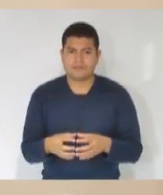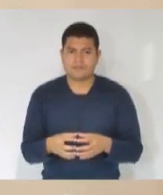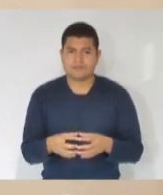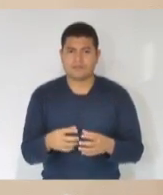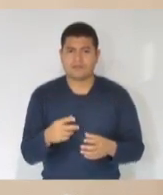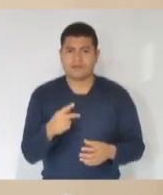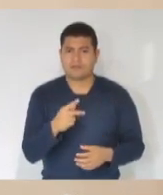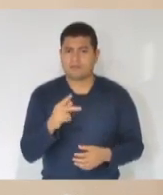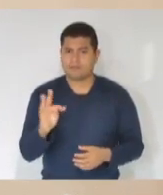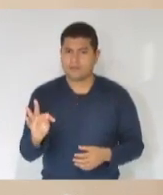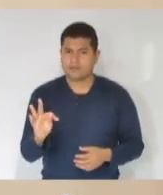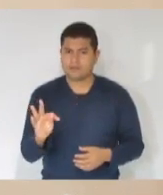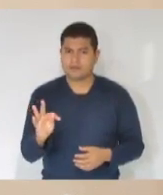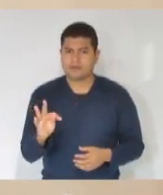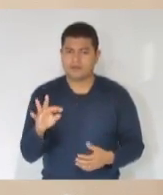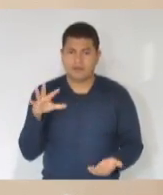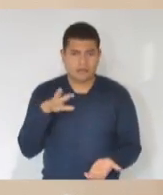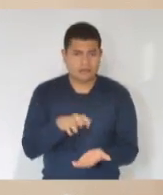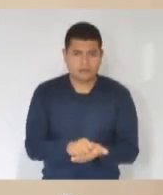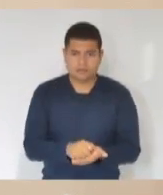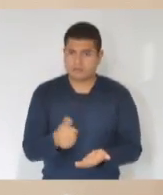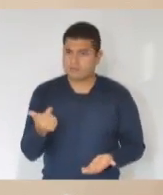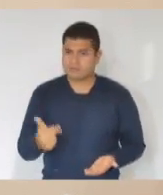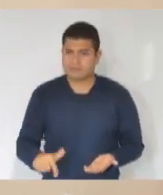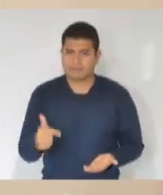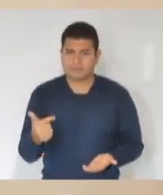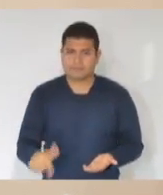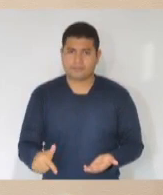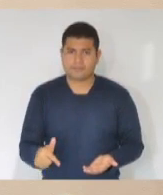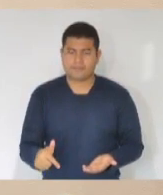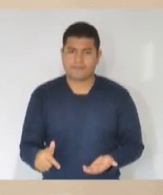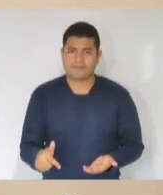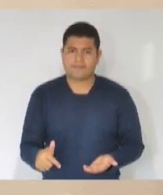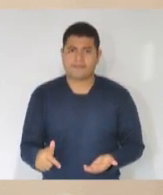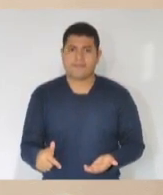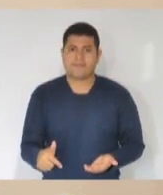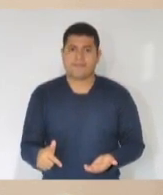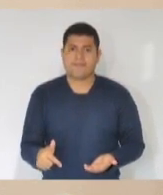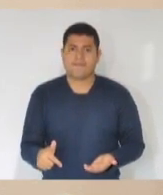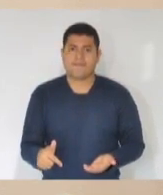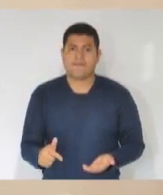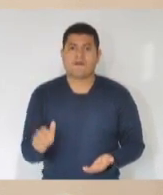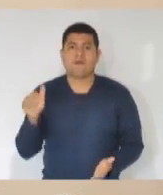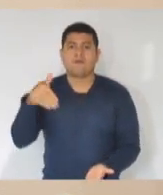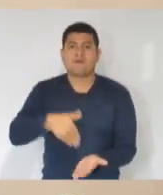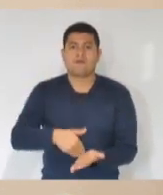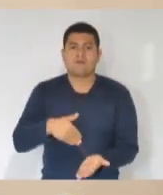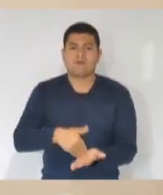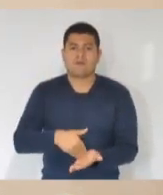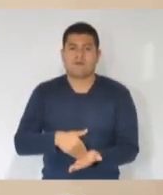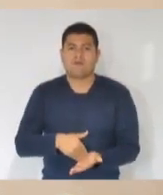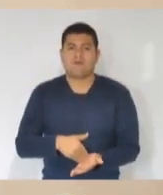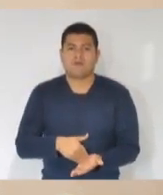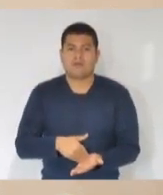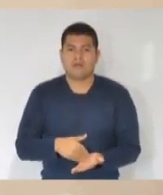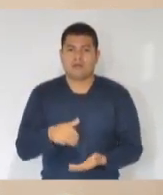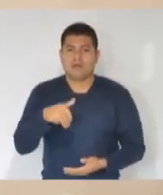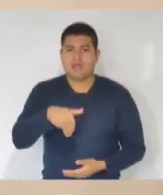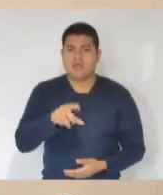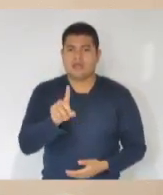dos Trabalhadores. Também não há oradores inscritos. E o último horário é destinado ao MDB.